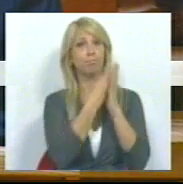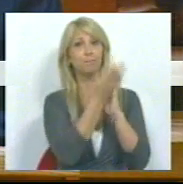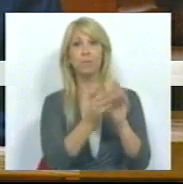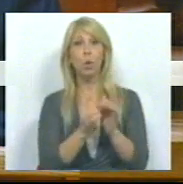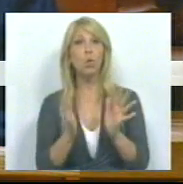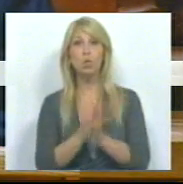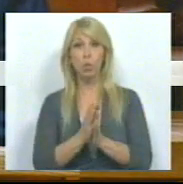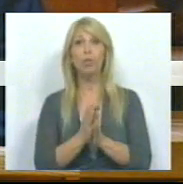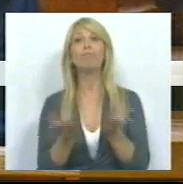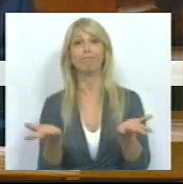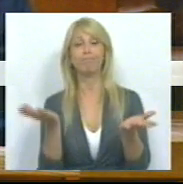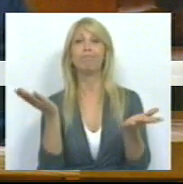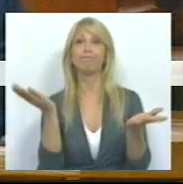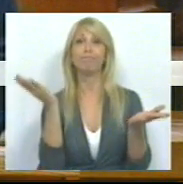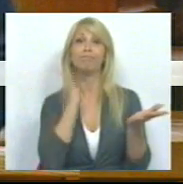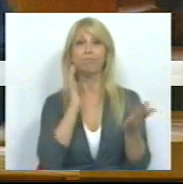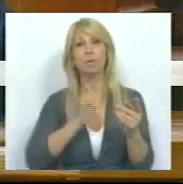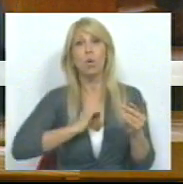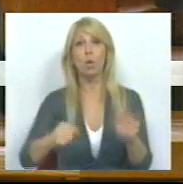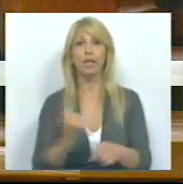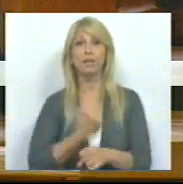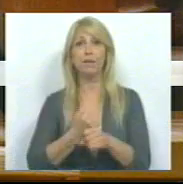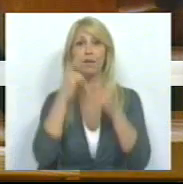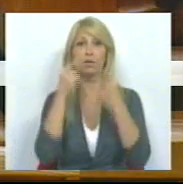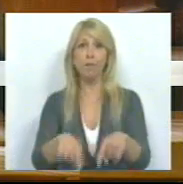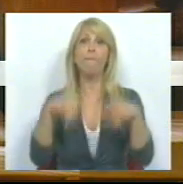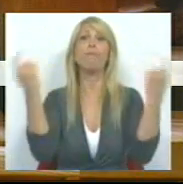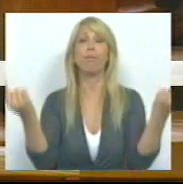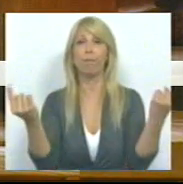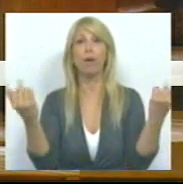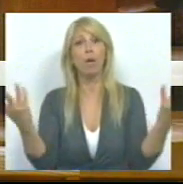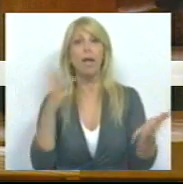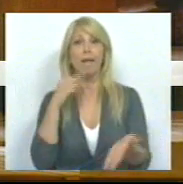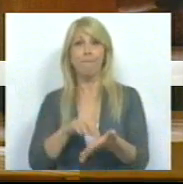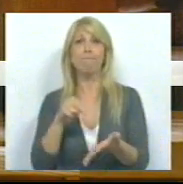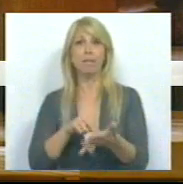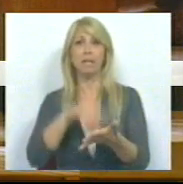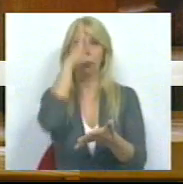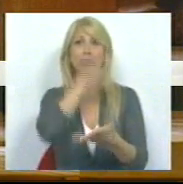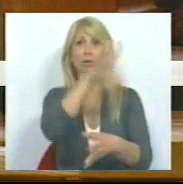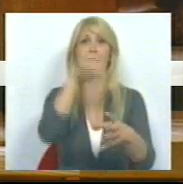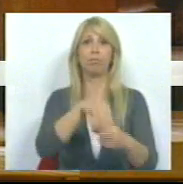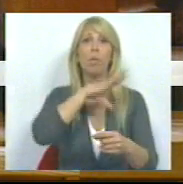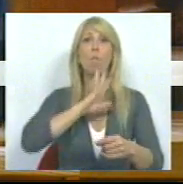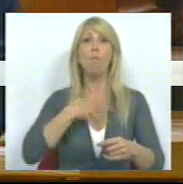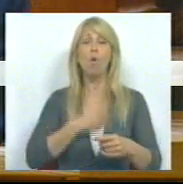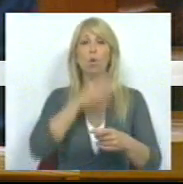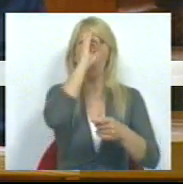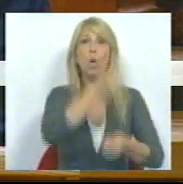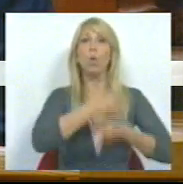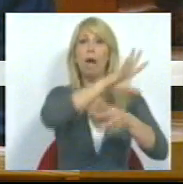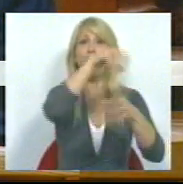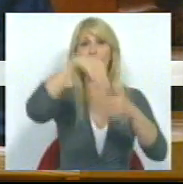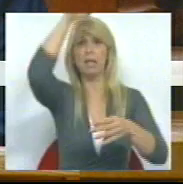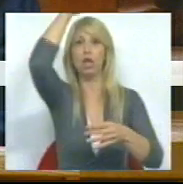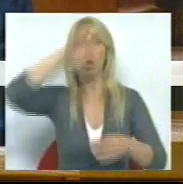em cima do reforçado e renovado ataque aos serviços públicos e à presença do Estado no mundo rural e no interior do país.